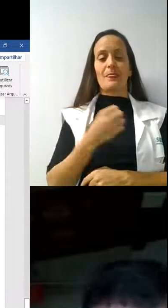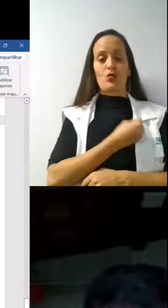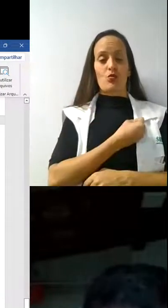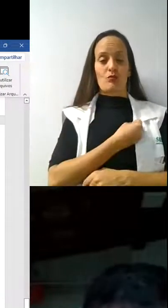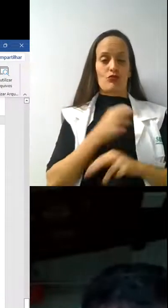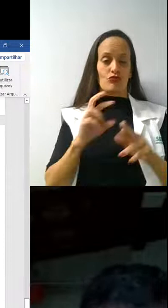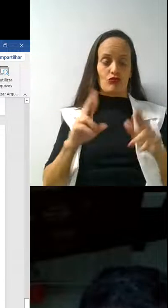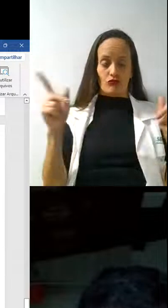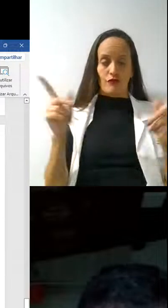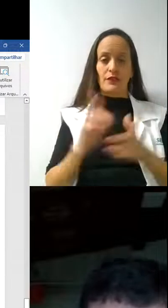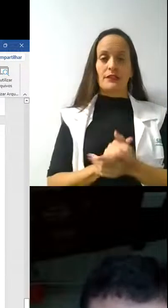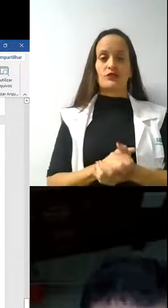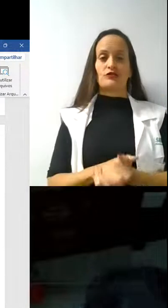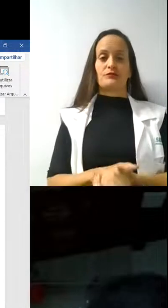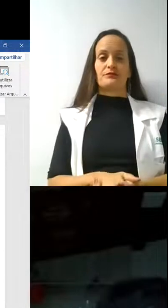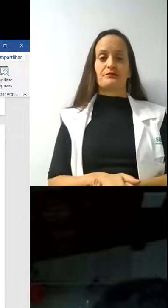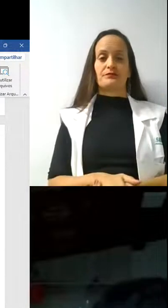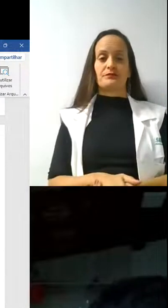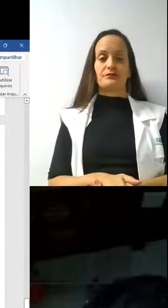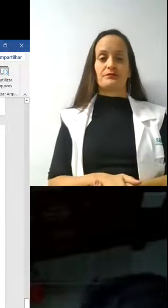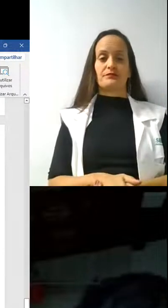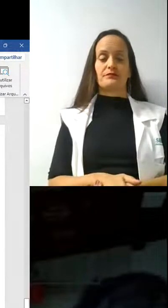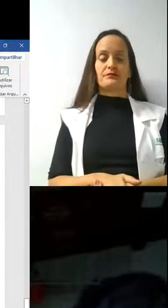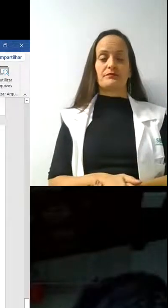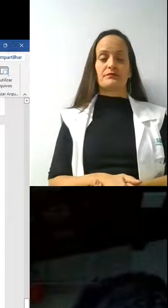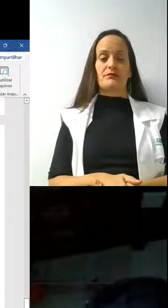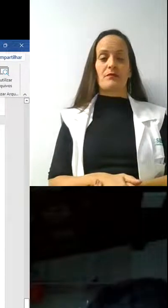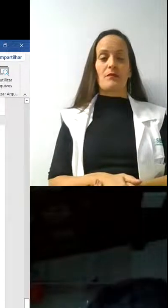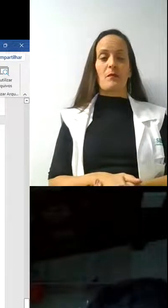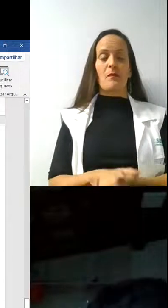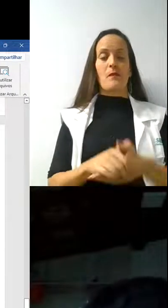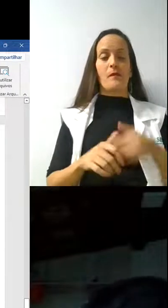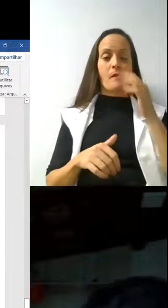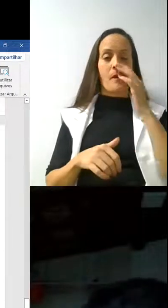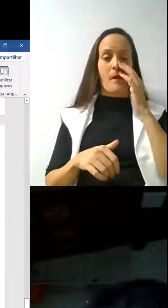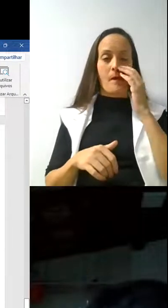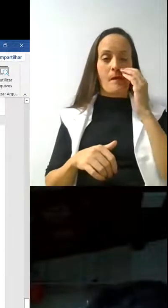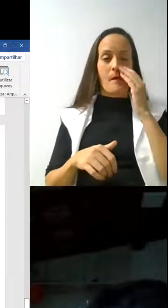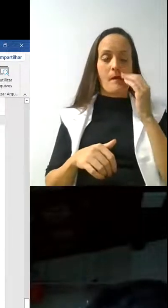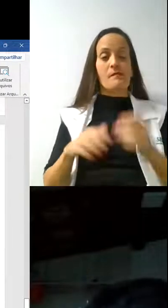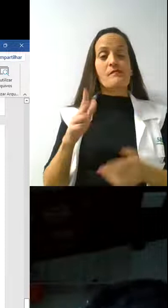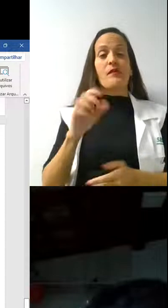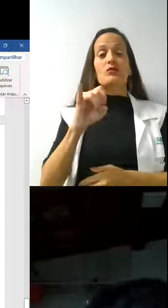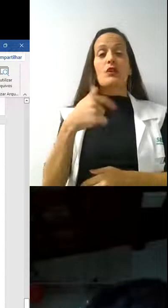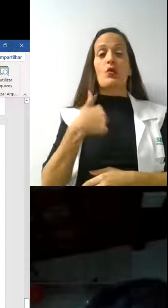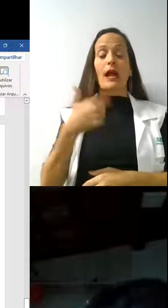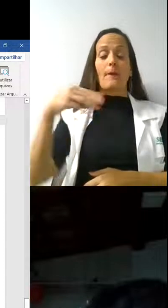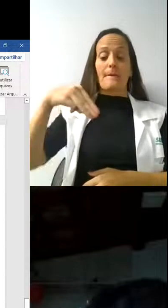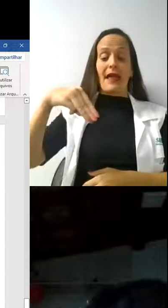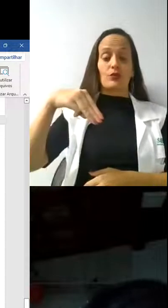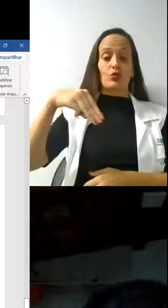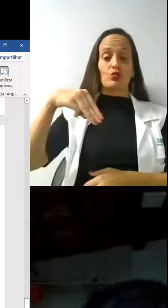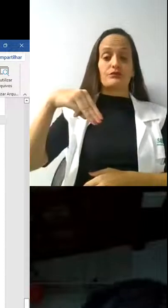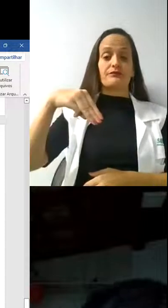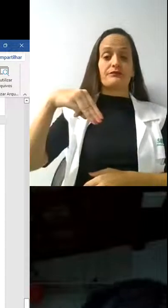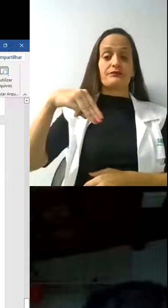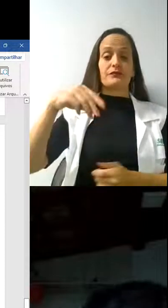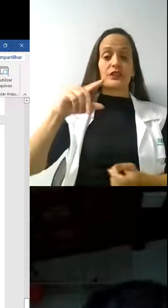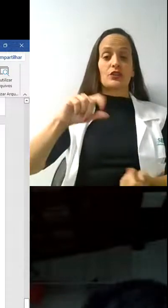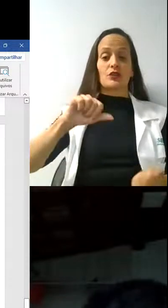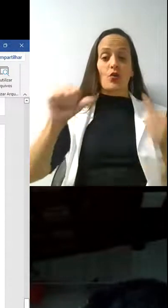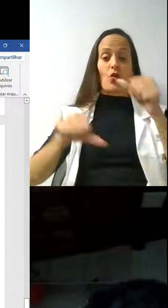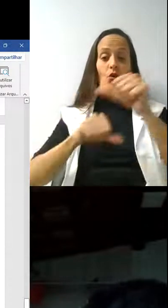Beleza? Então, mesmo procedimento. Para milímetro, eu faço o quê? Multiplico por 1000. Vou fazer mais rápido, né? Porque eu